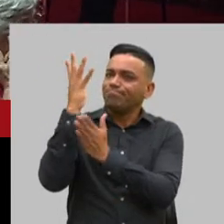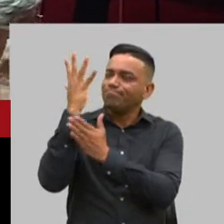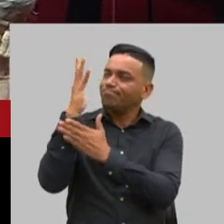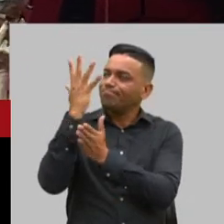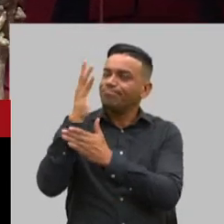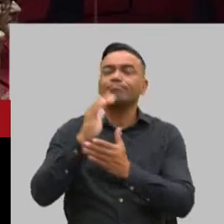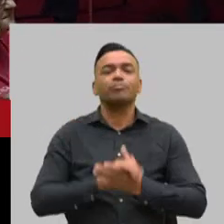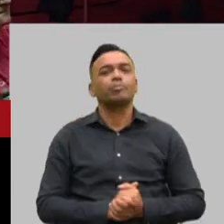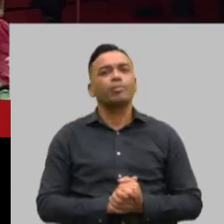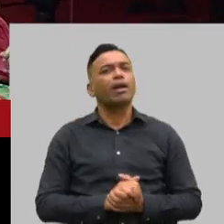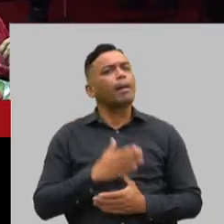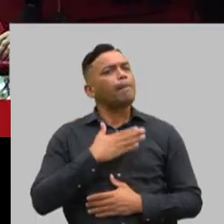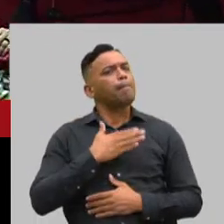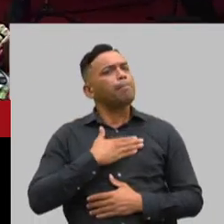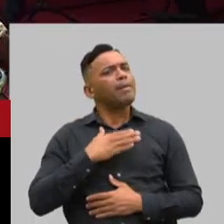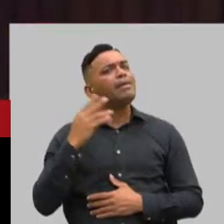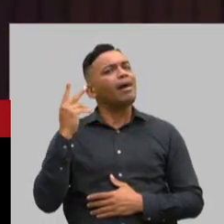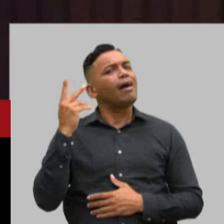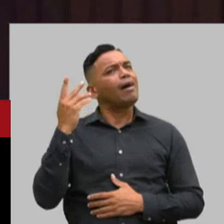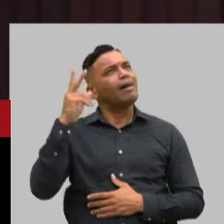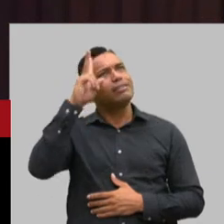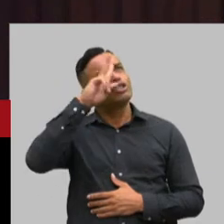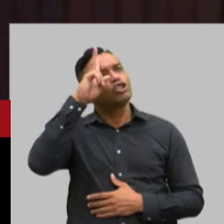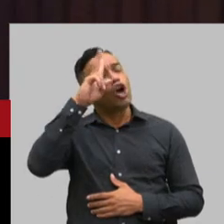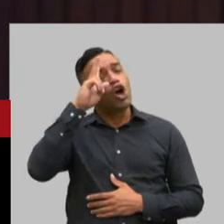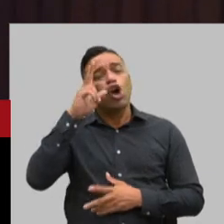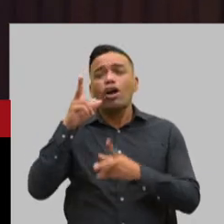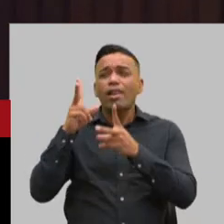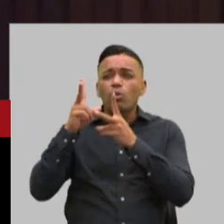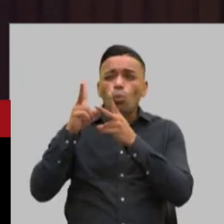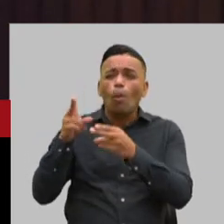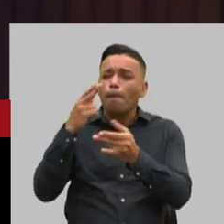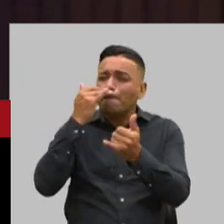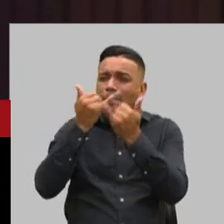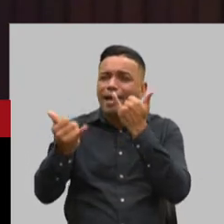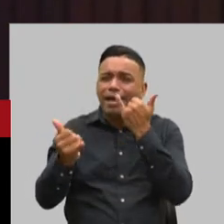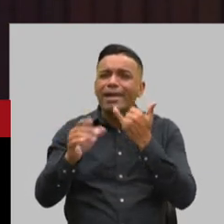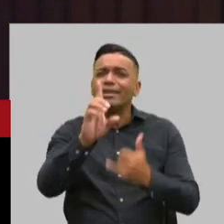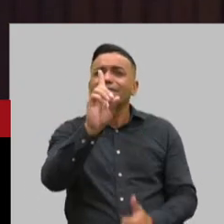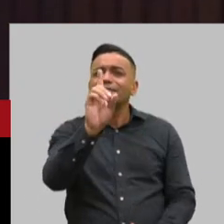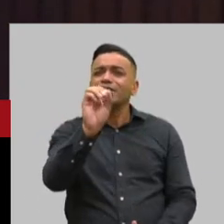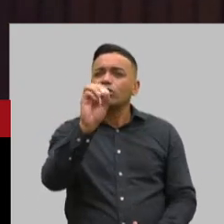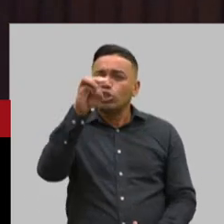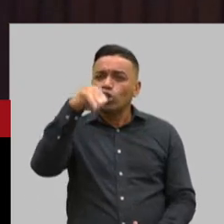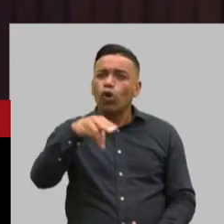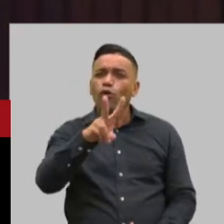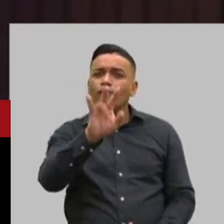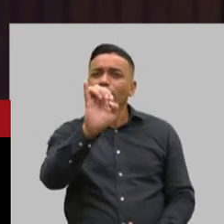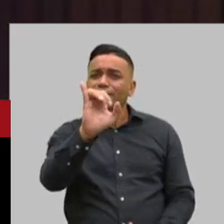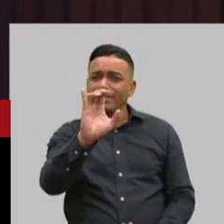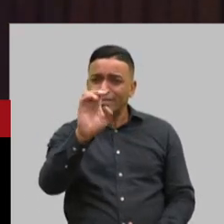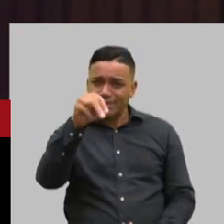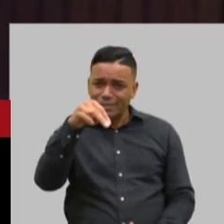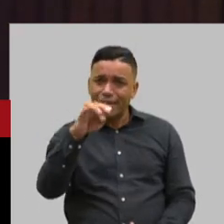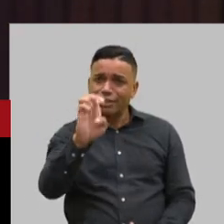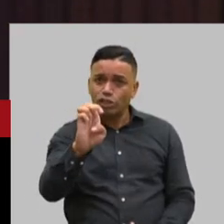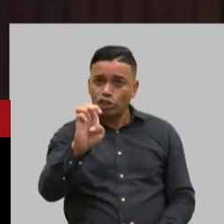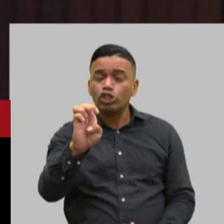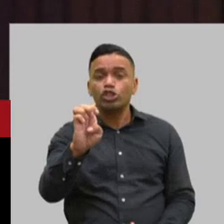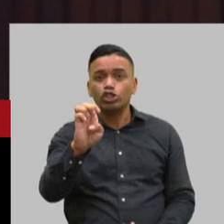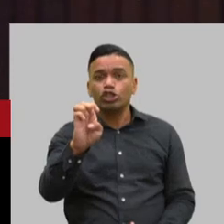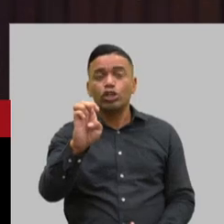A minha história também se cruza com a do senhor Dom Vicente, porque o meu primeiro filho, João, nasceu no